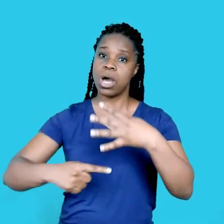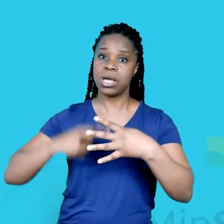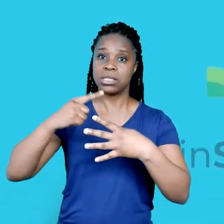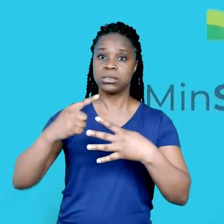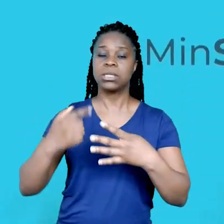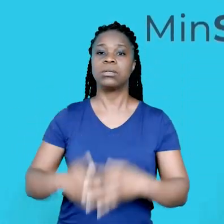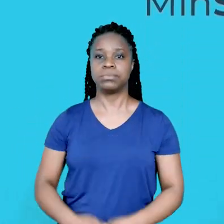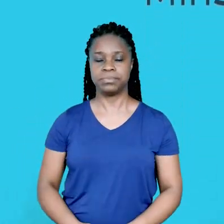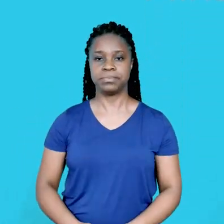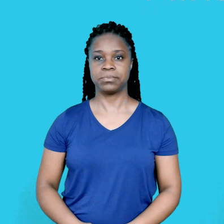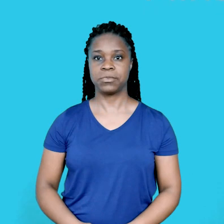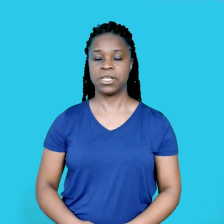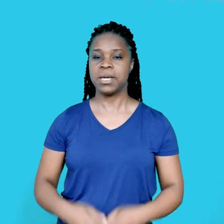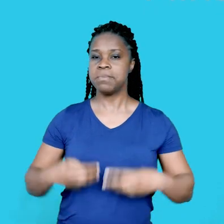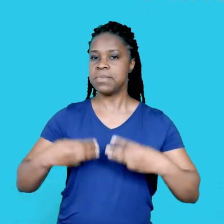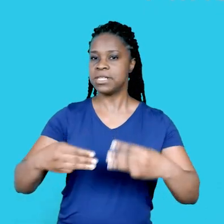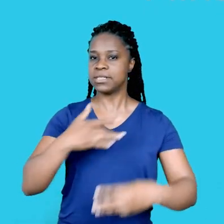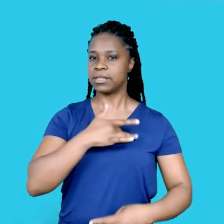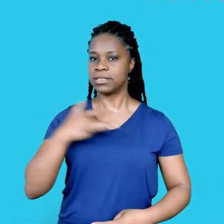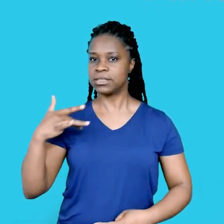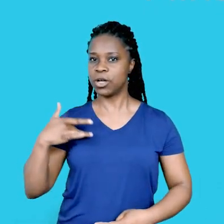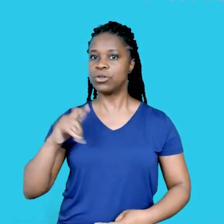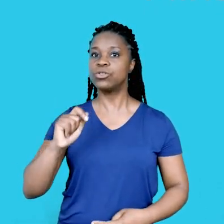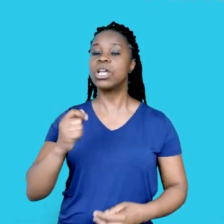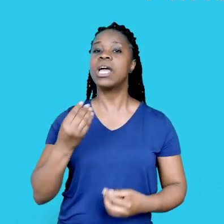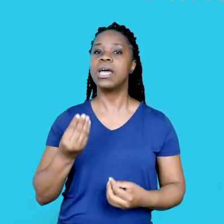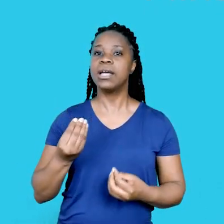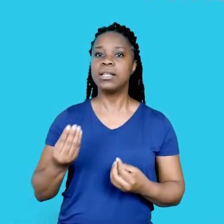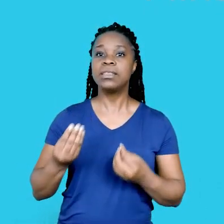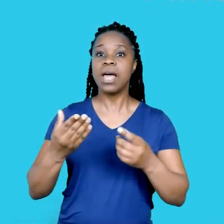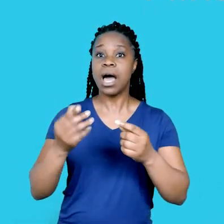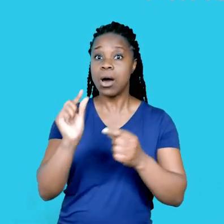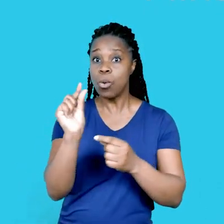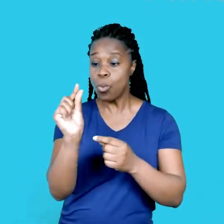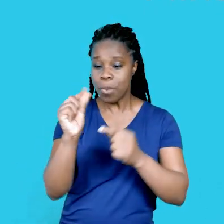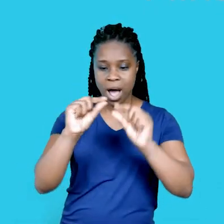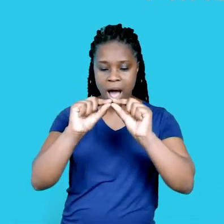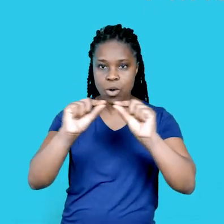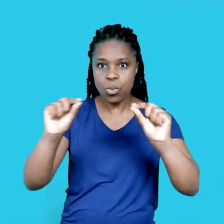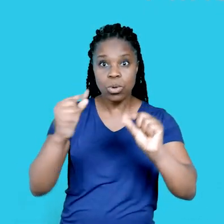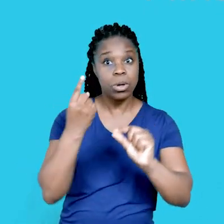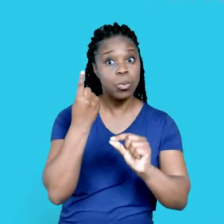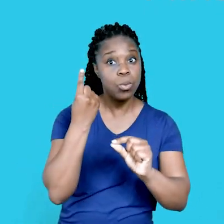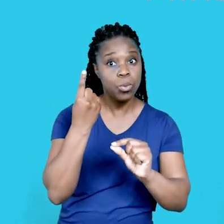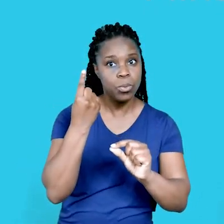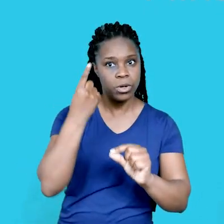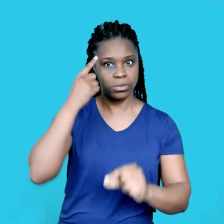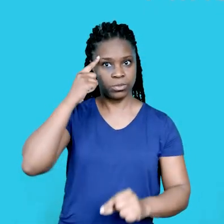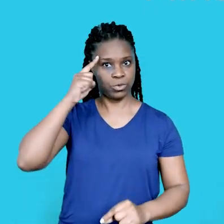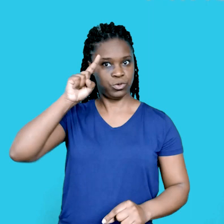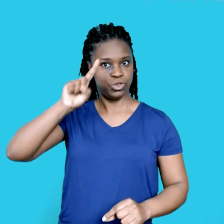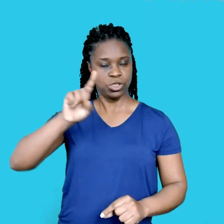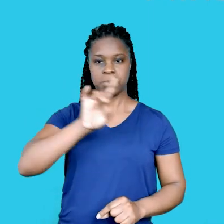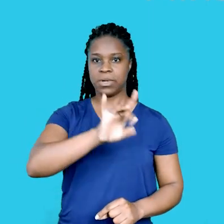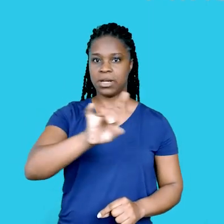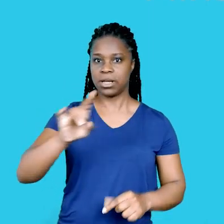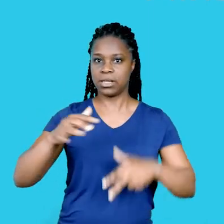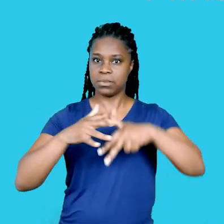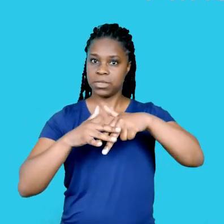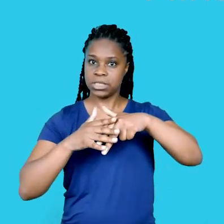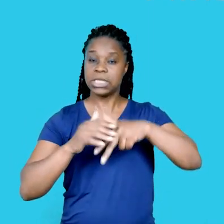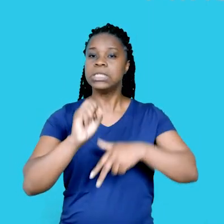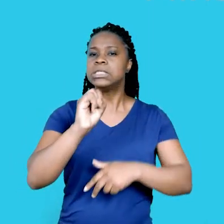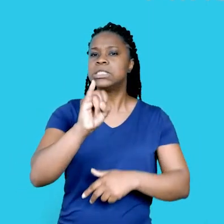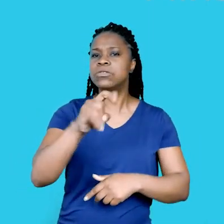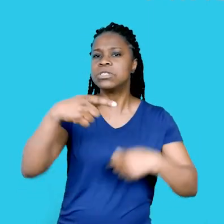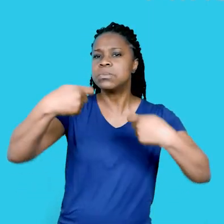reciclável. Lembrando que o Ministério da Saúde fornece uma agulha por dia para cada paciente. Então, se for